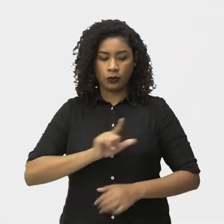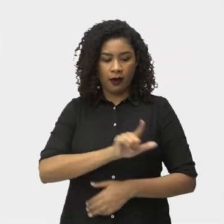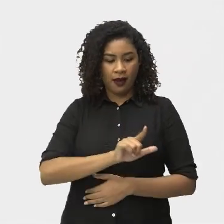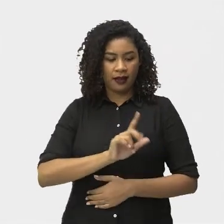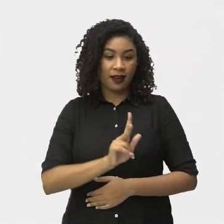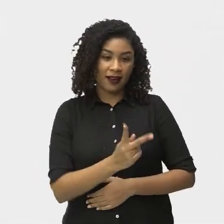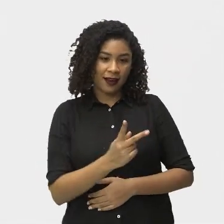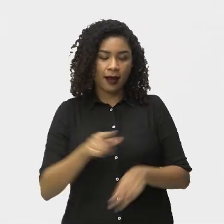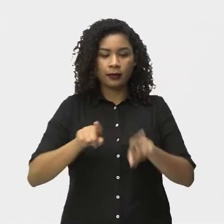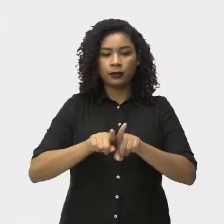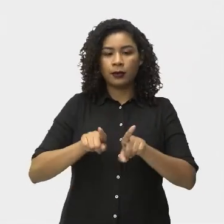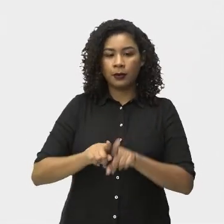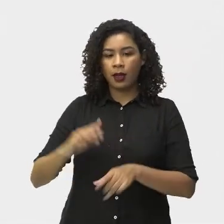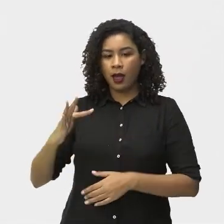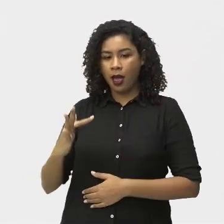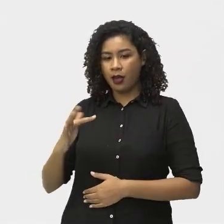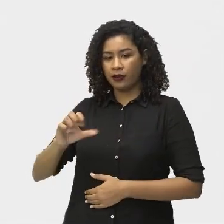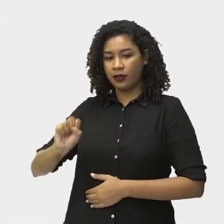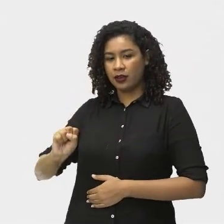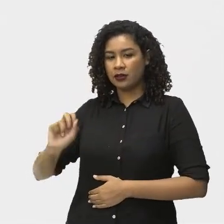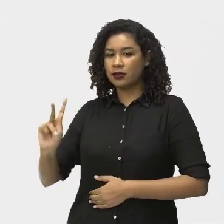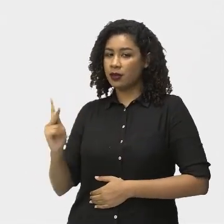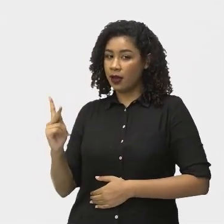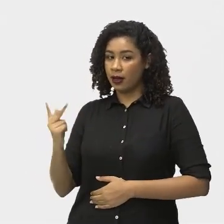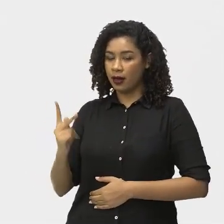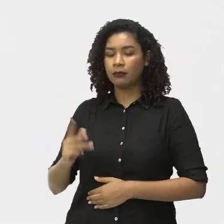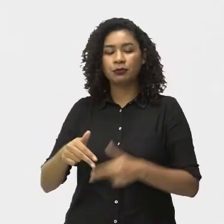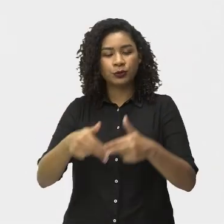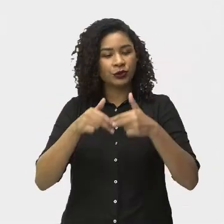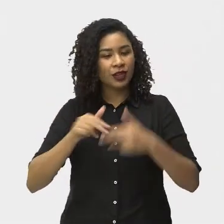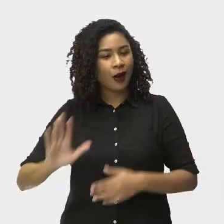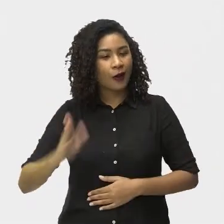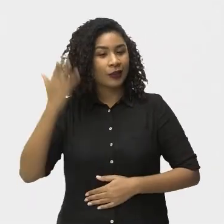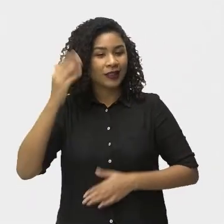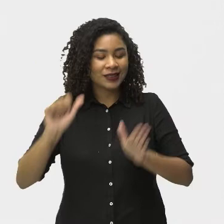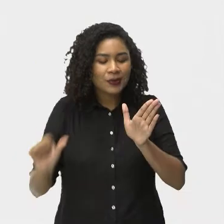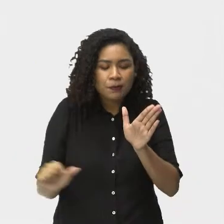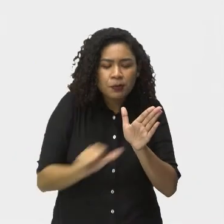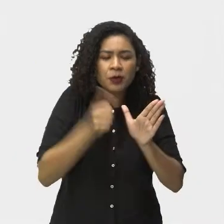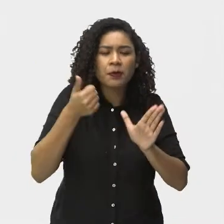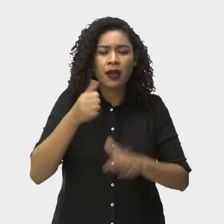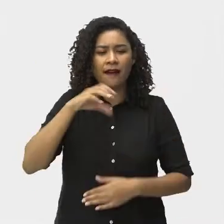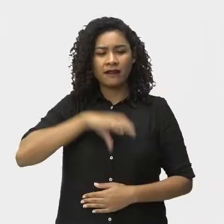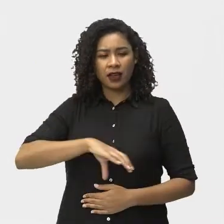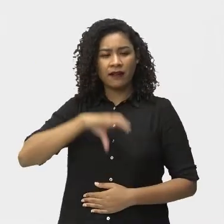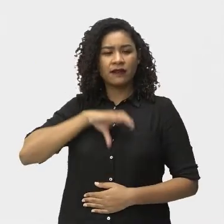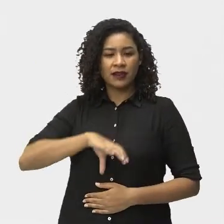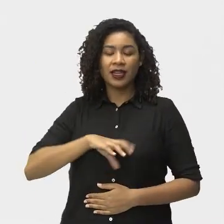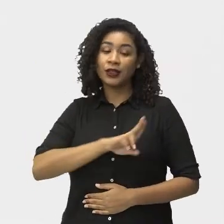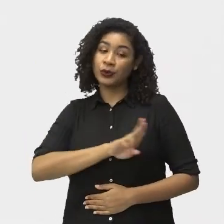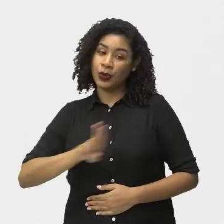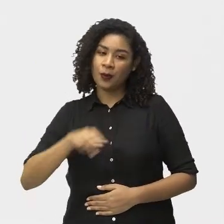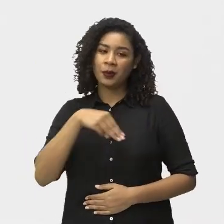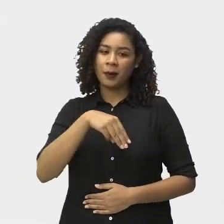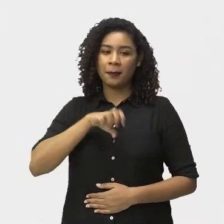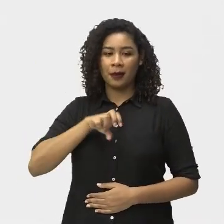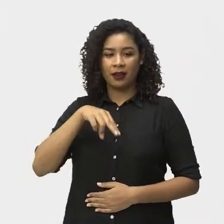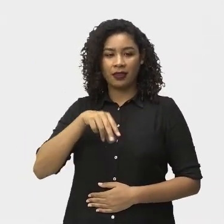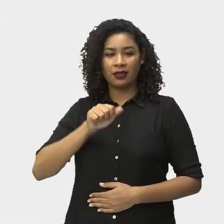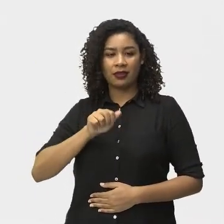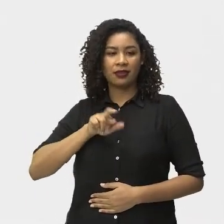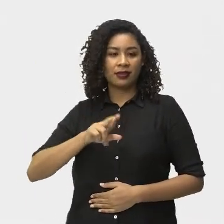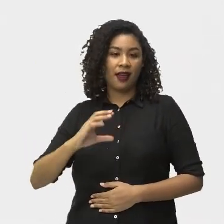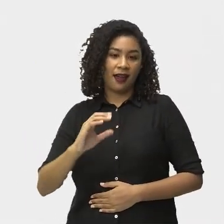hormônio folículo estimulante, o FSH. E aí acontece a primeira menstruação da menina, que é a menarca. No caso, a